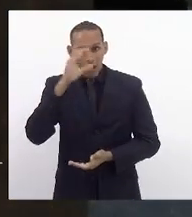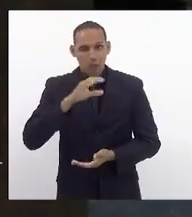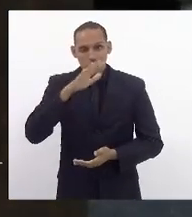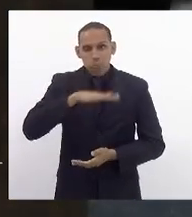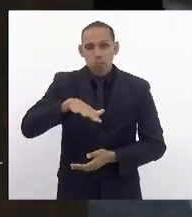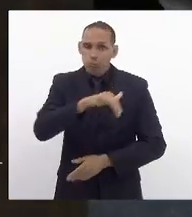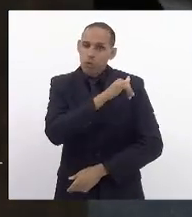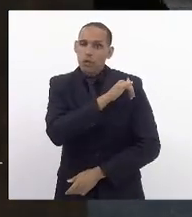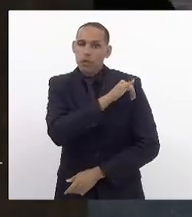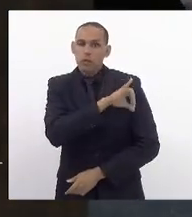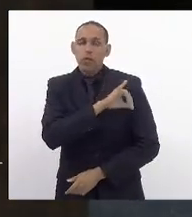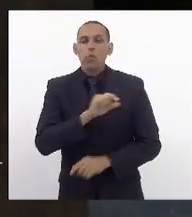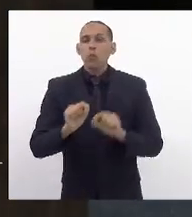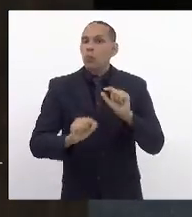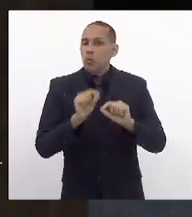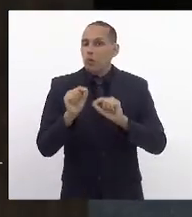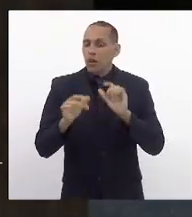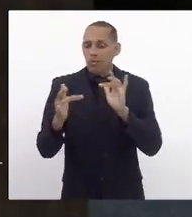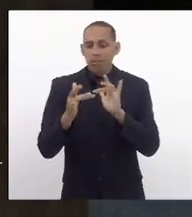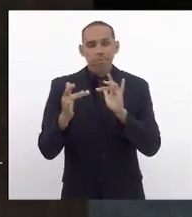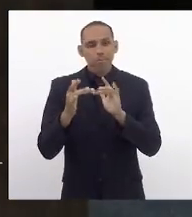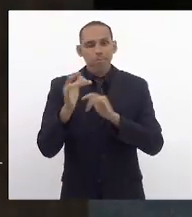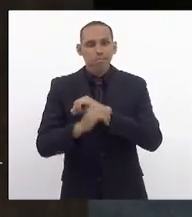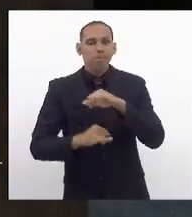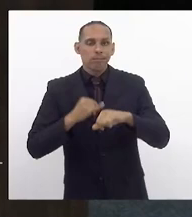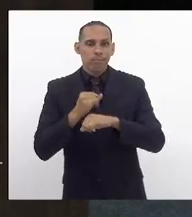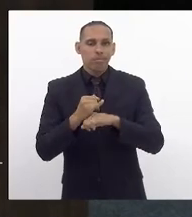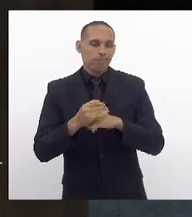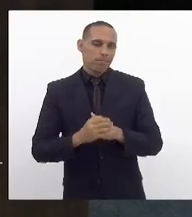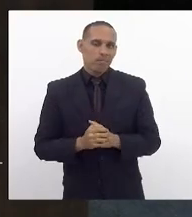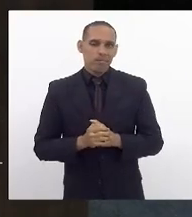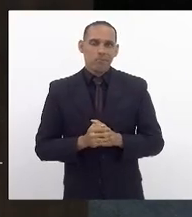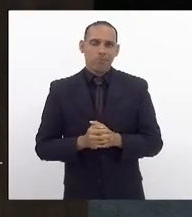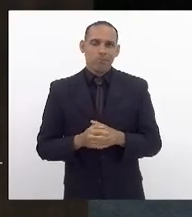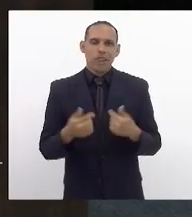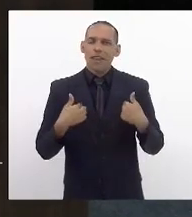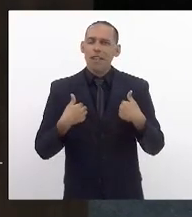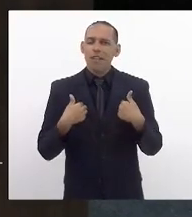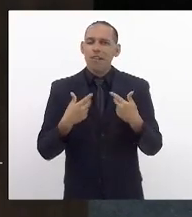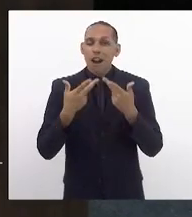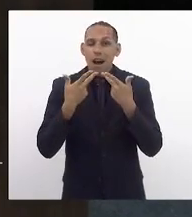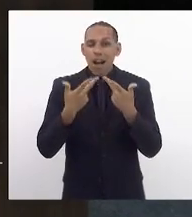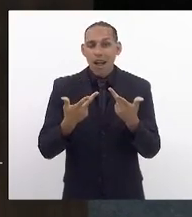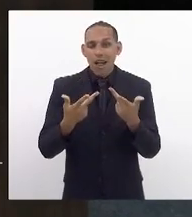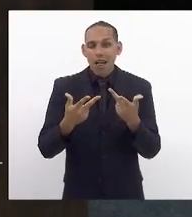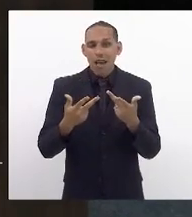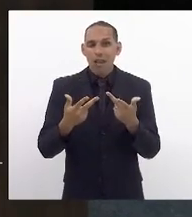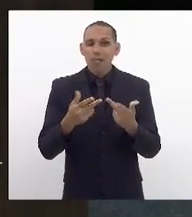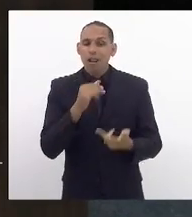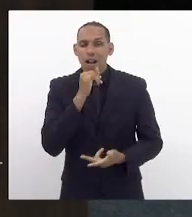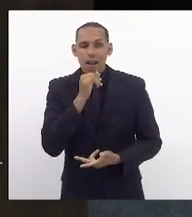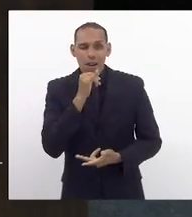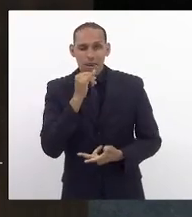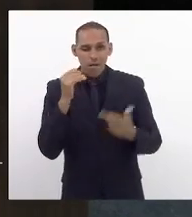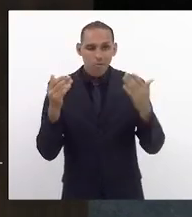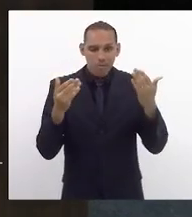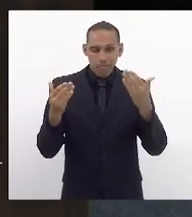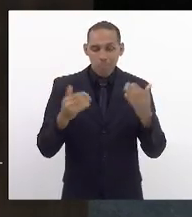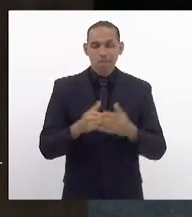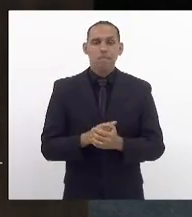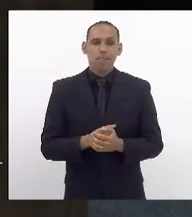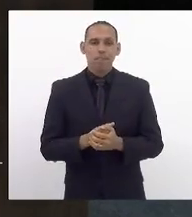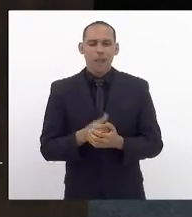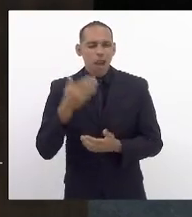a garantia da conectividade. Eu quero falar de um exemplo que ilustra a